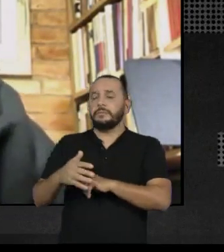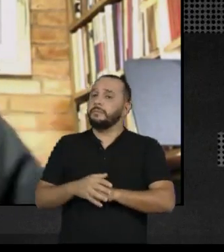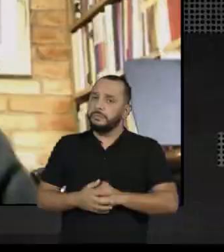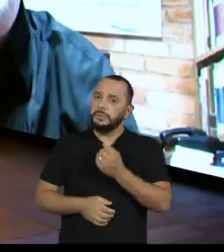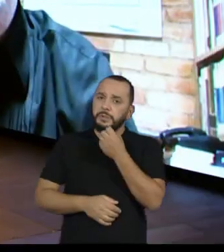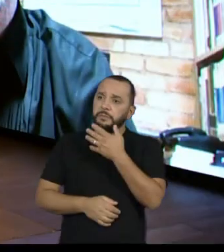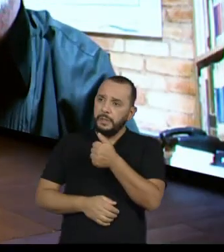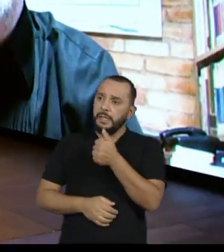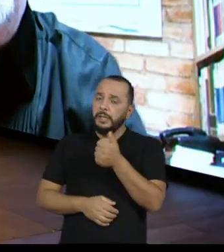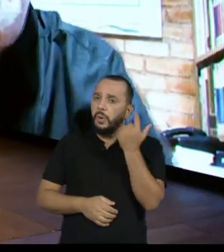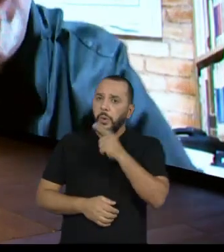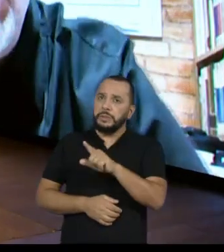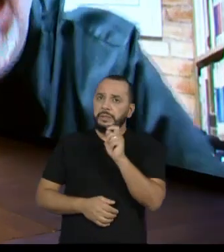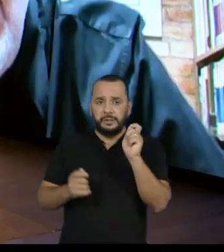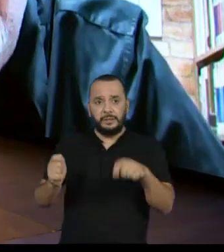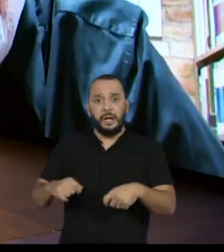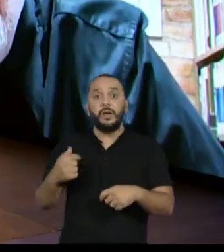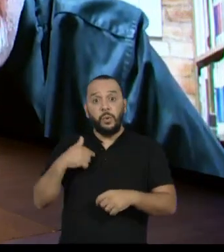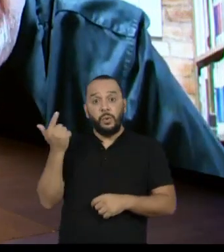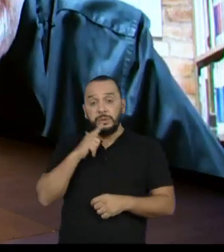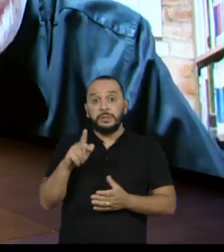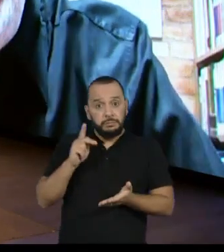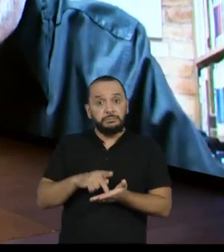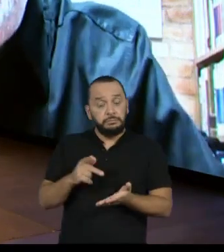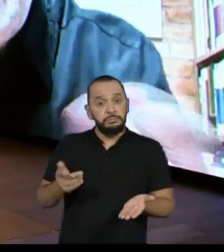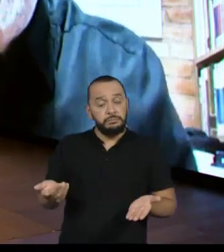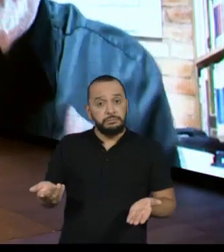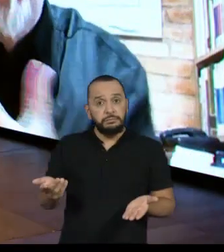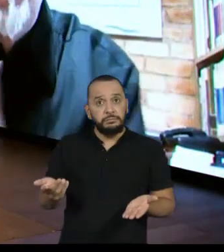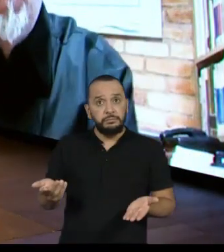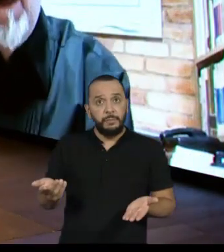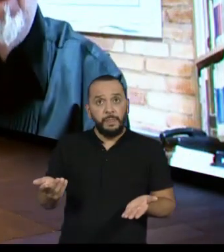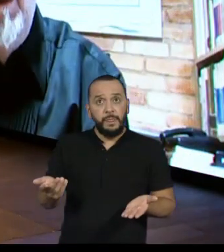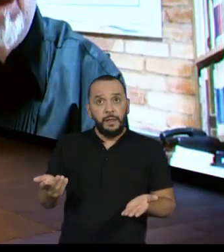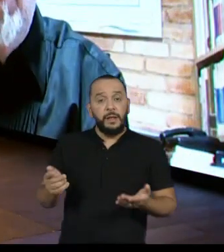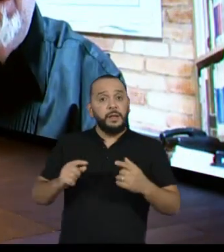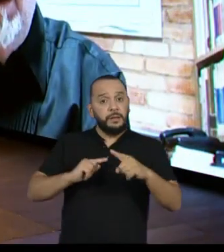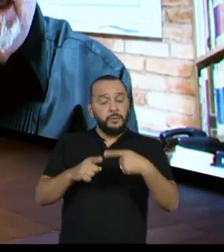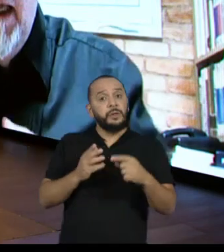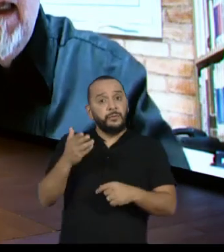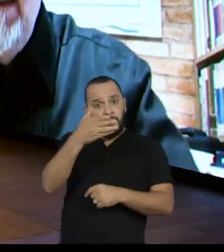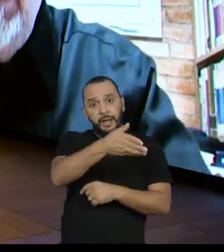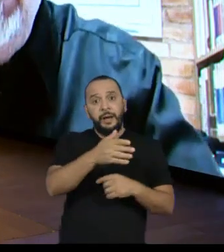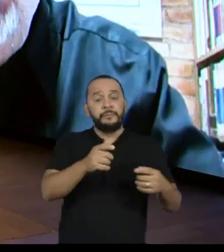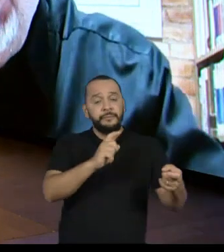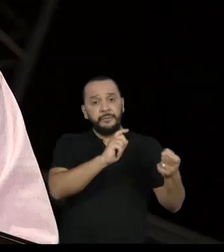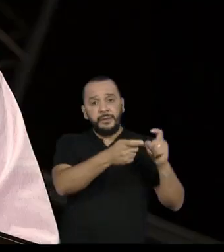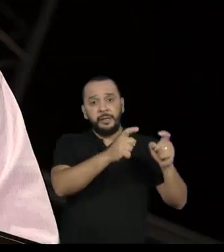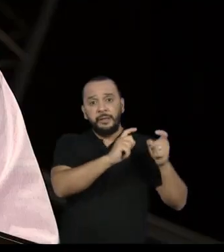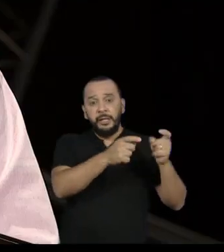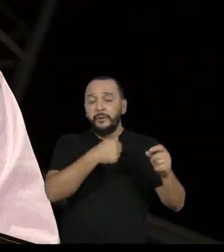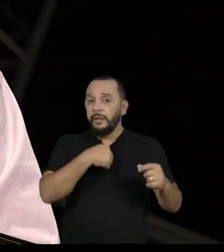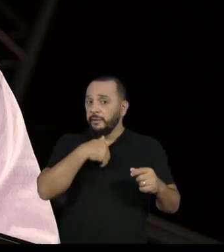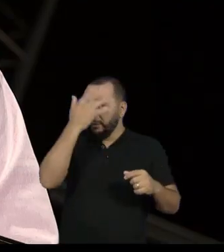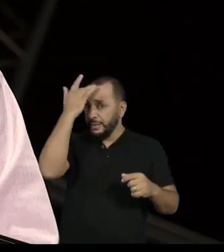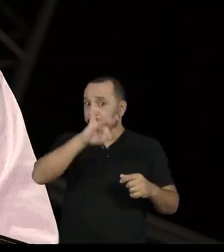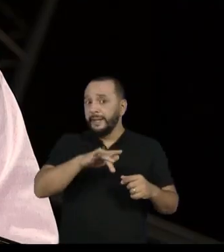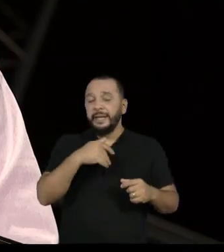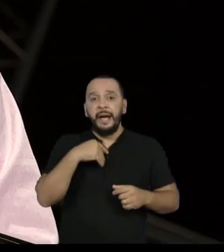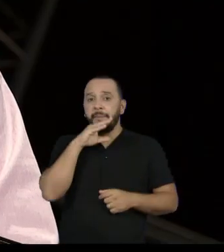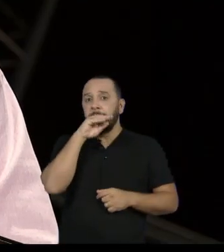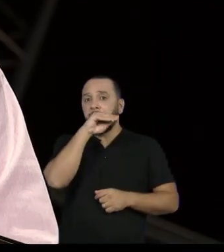estudando Shakespeare, porque é muito lindo o que você fez. Eu falei, eu quero ver a Royal Shakespeare Company